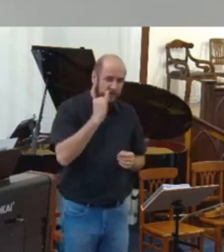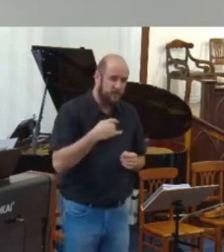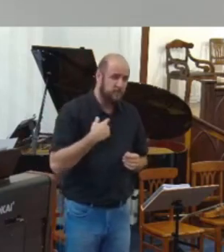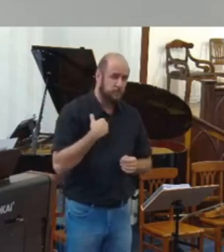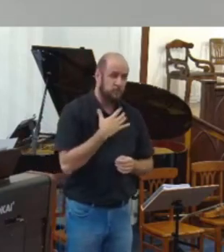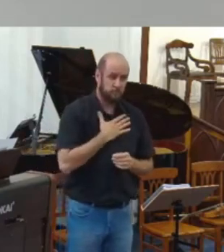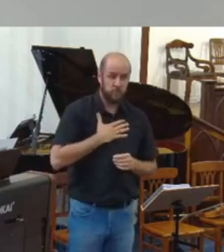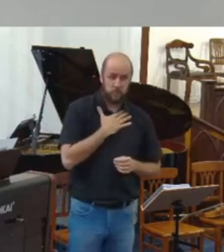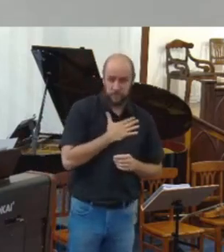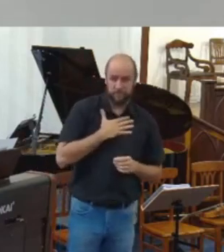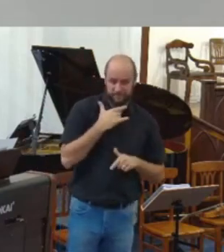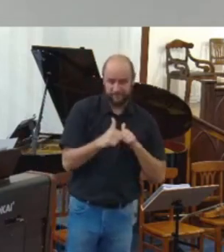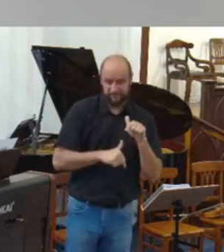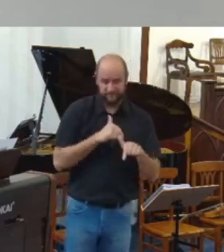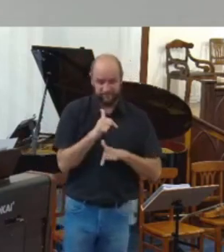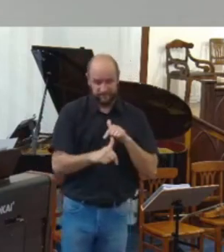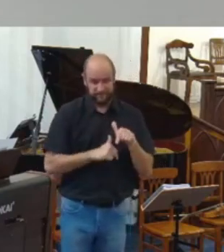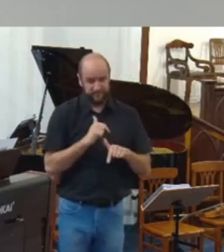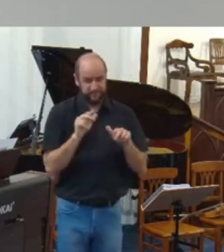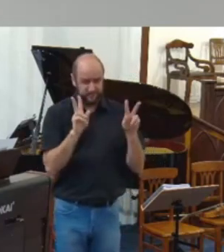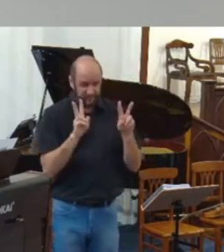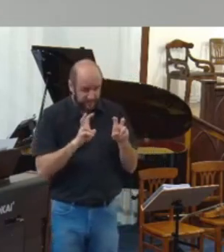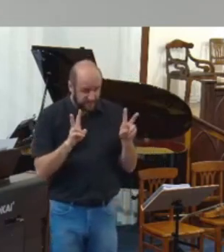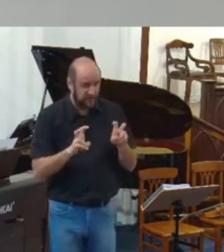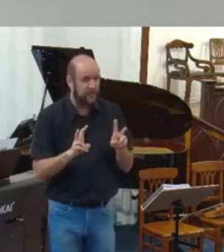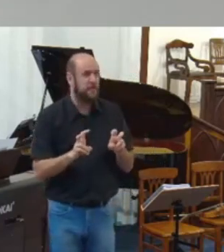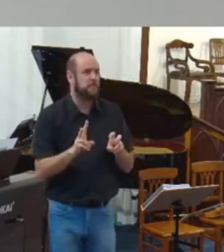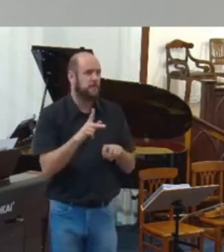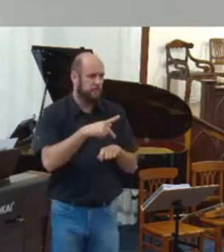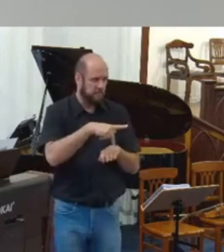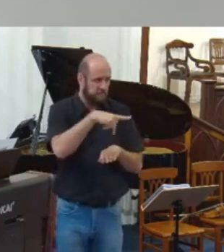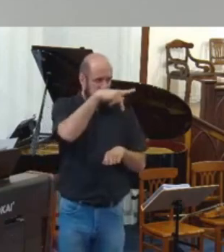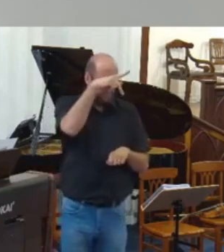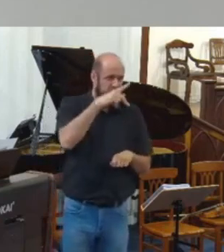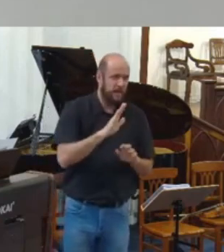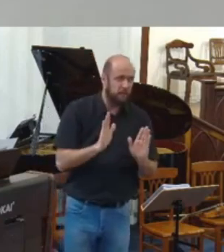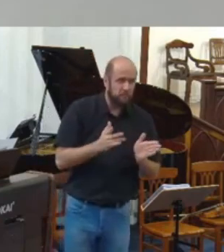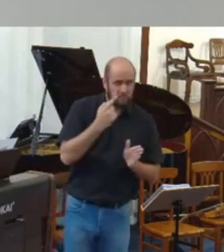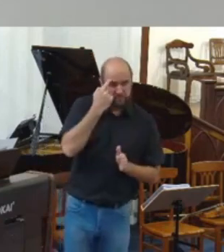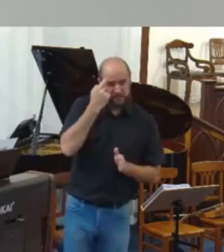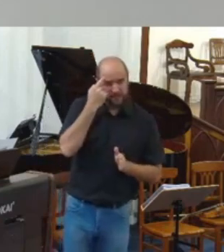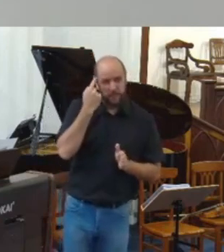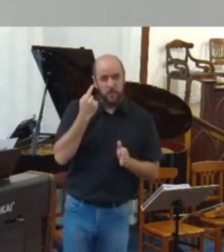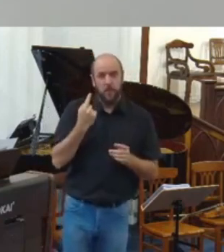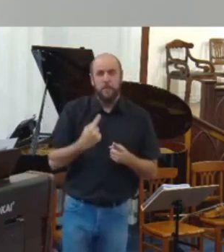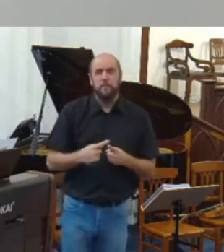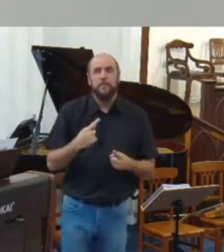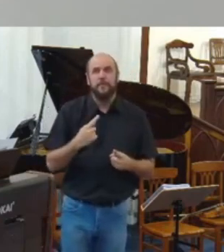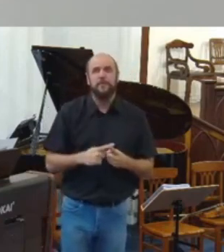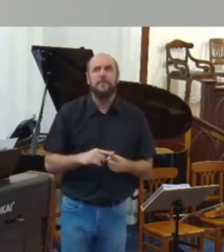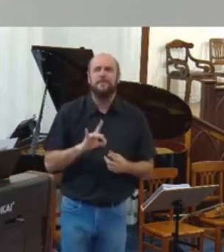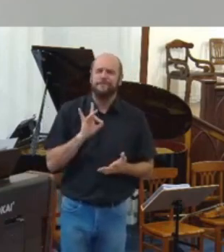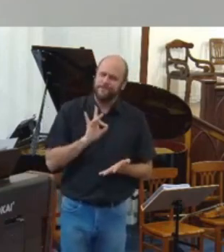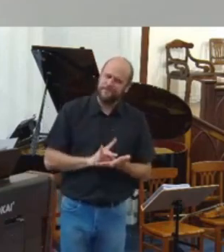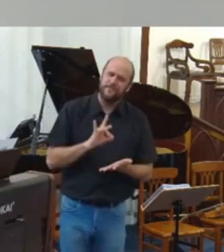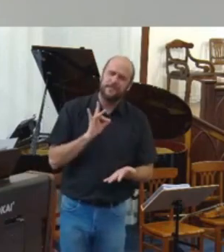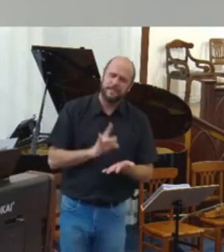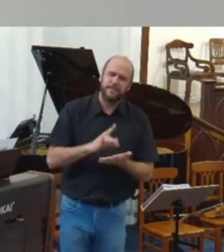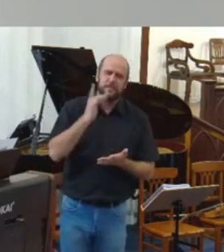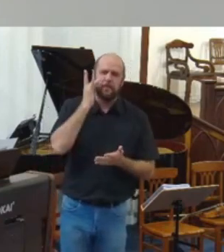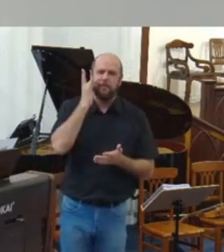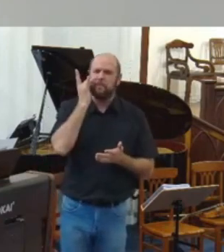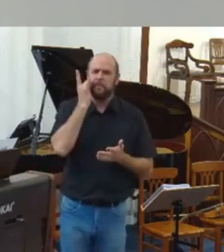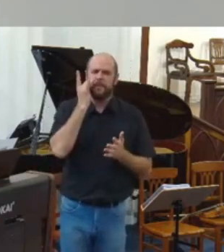muito gosto de trabalhar temas nessa linha, porque realmente a presença do